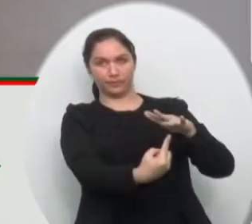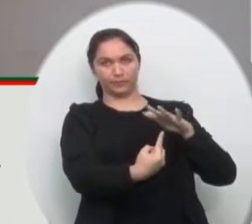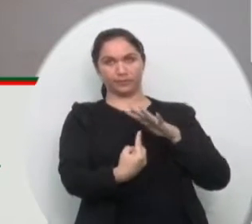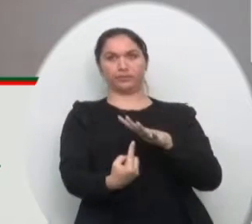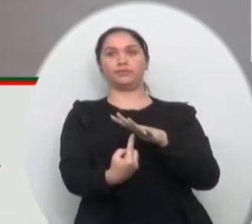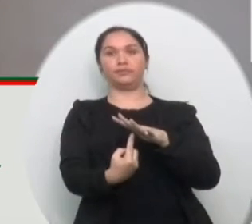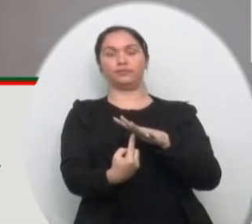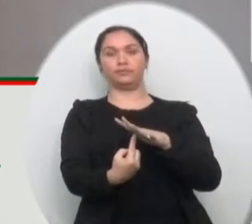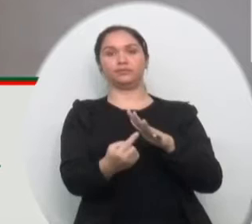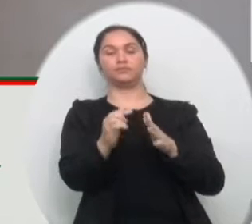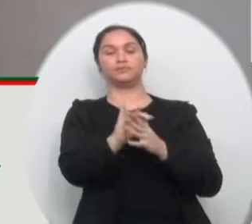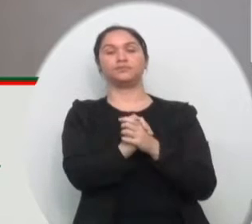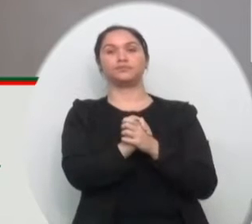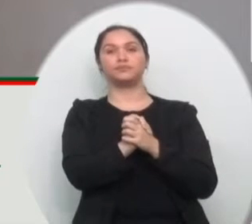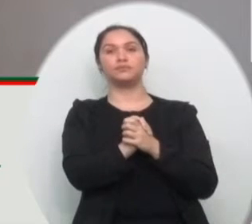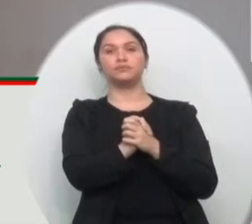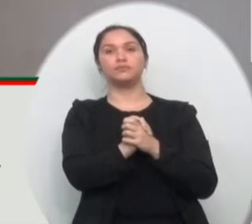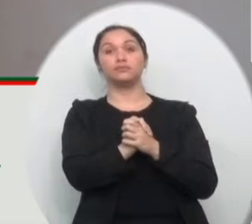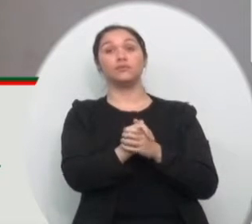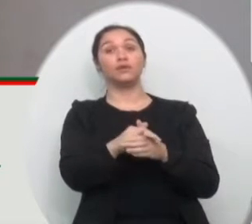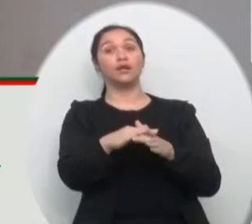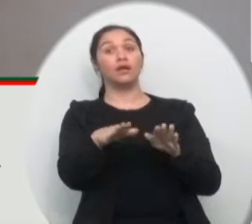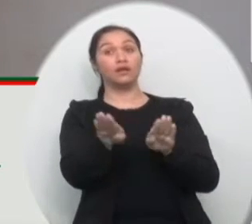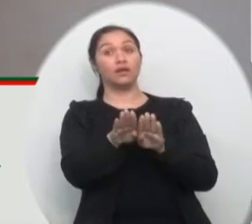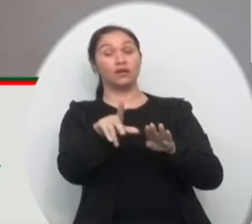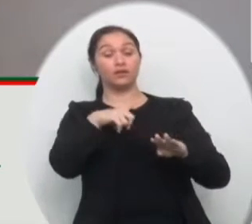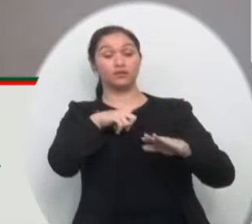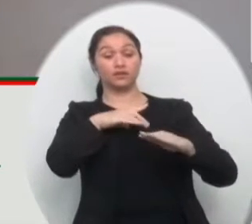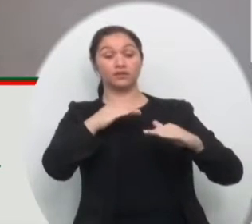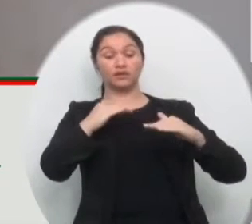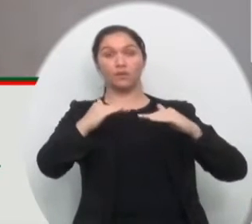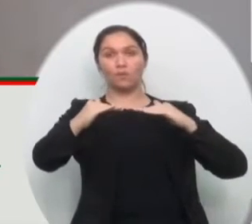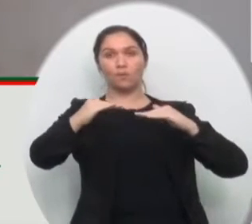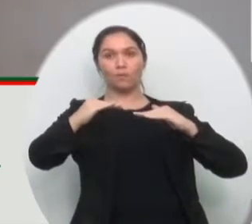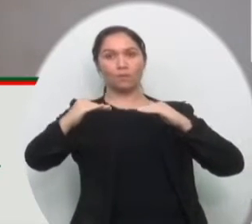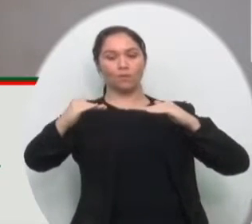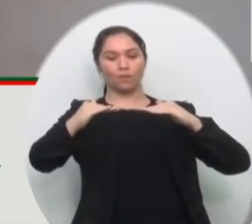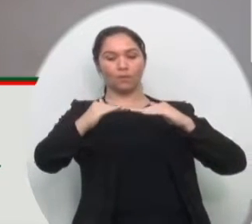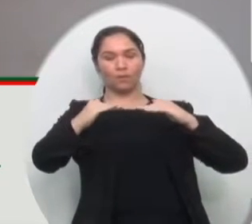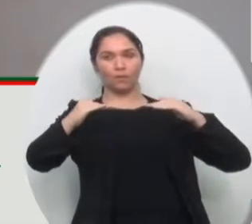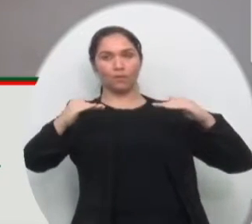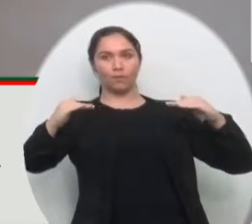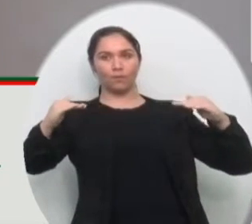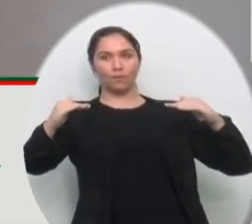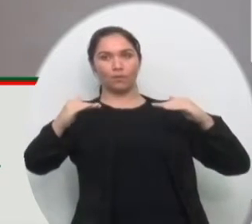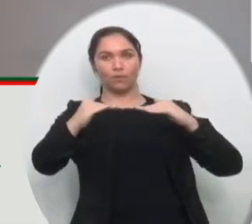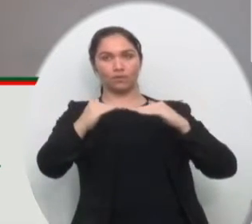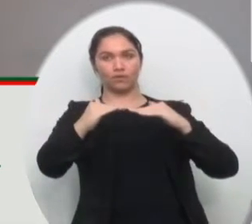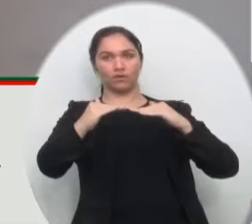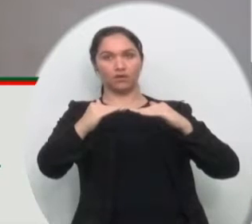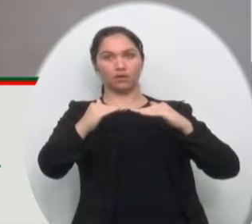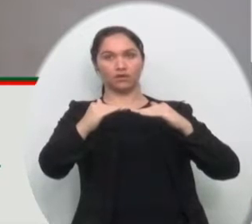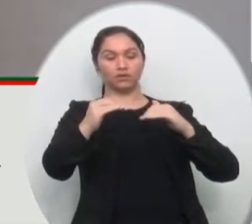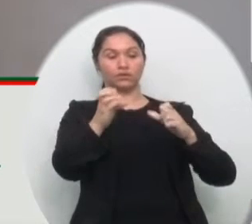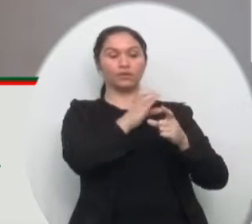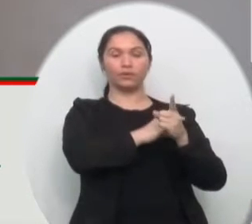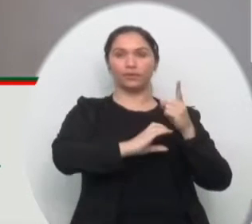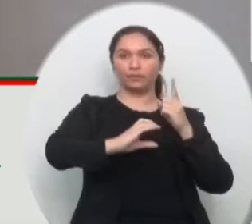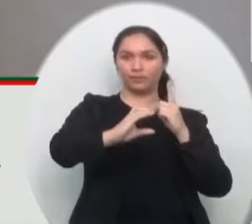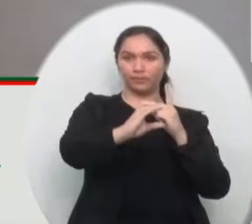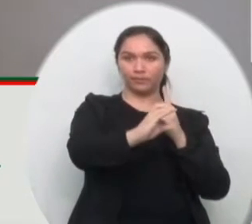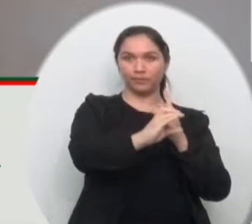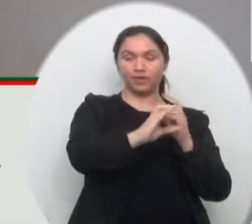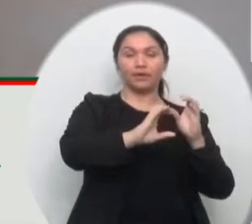premissa. E com equilíbrio entre os moradores e a indústria e o comércio, logicamente que ninguém vive sozinho, para que